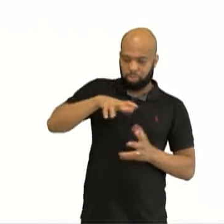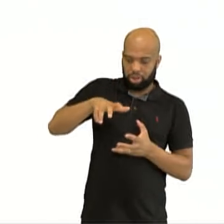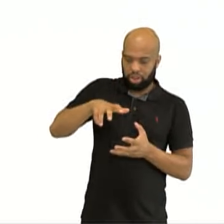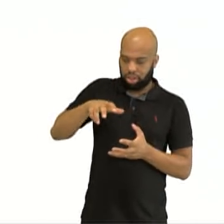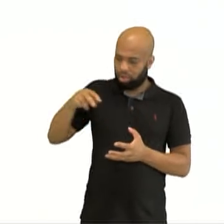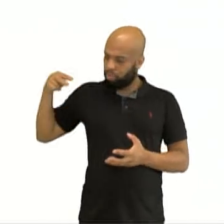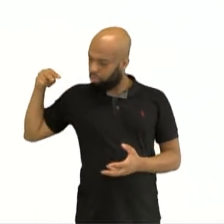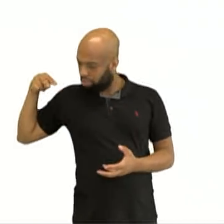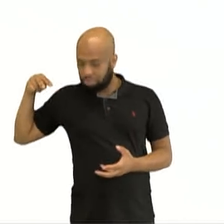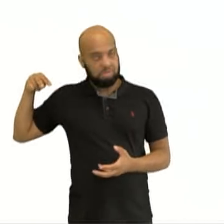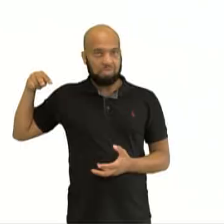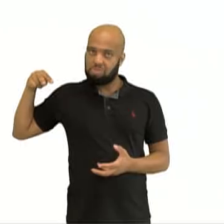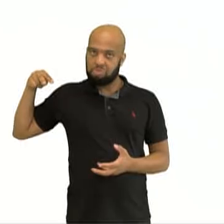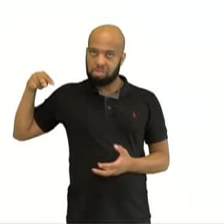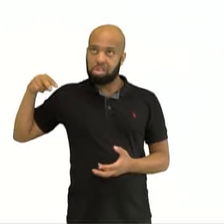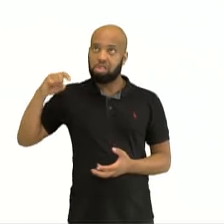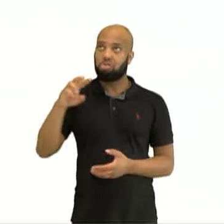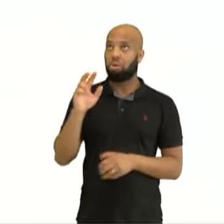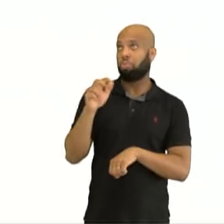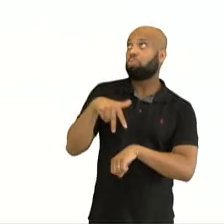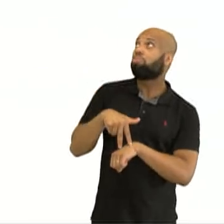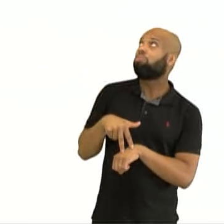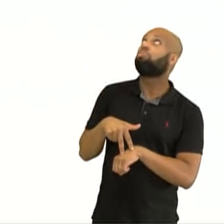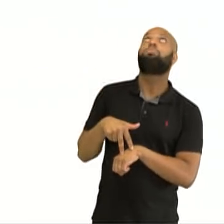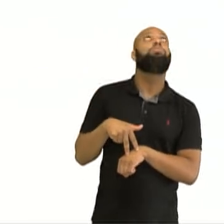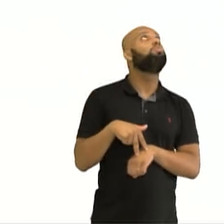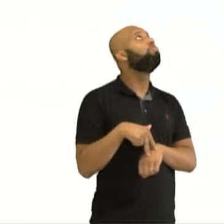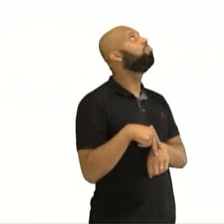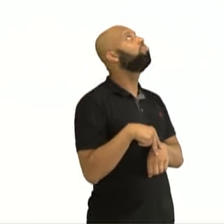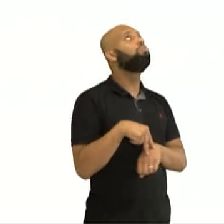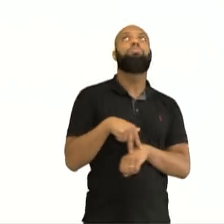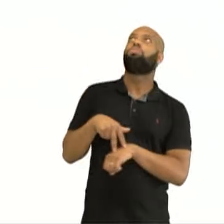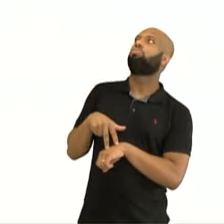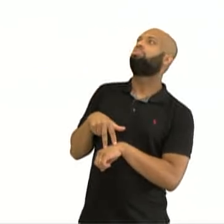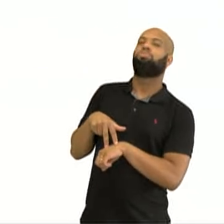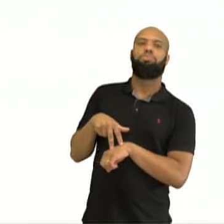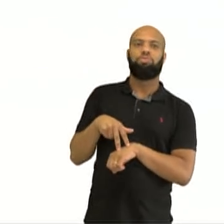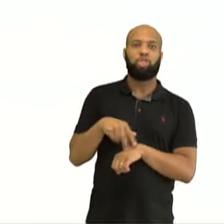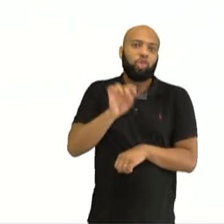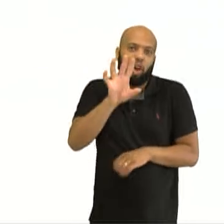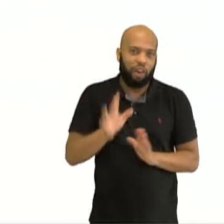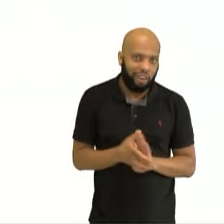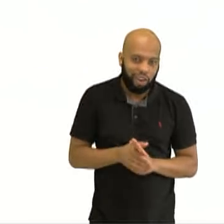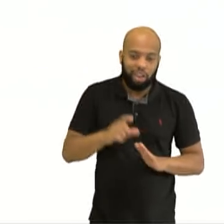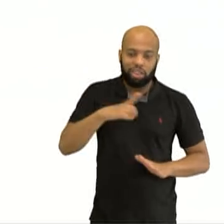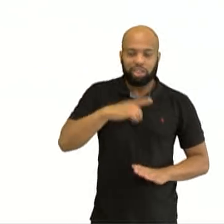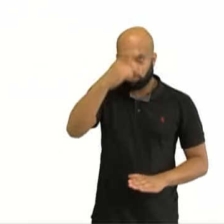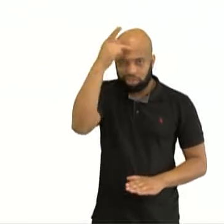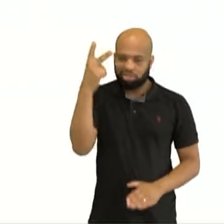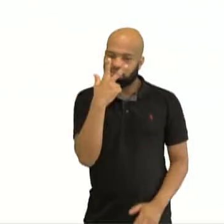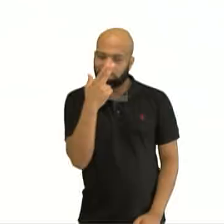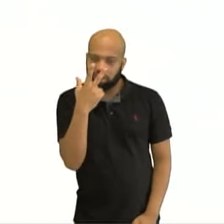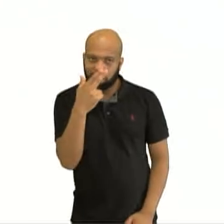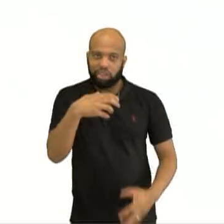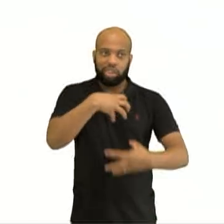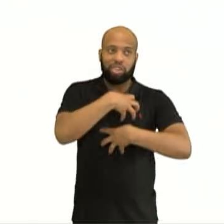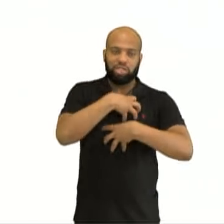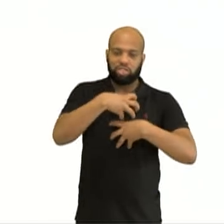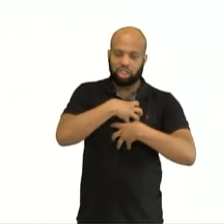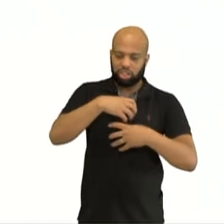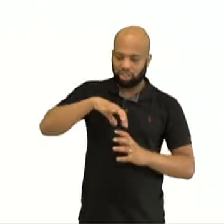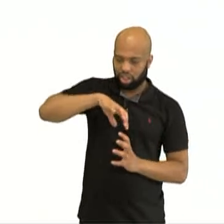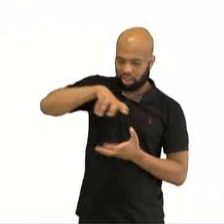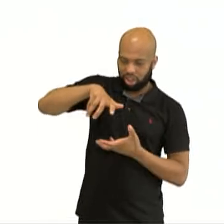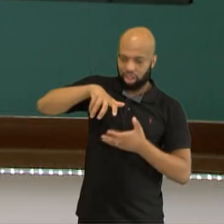ou seja, só poderiam ver a Terra estando na superfície terrestre. Muitos pensavam que a Terra era